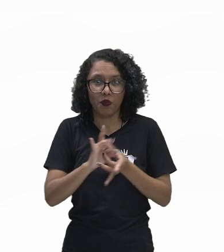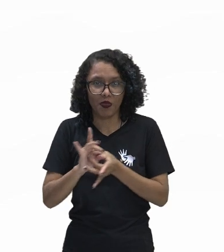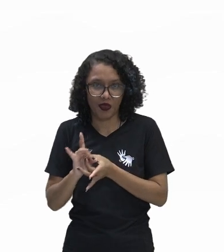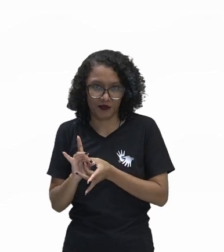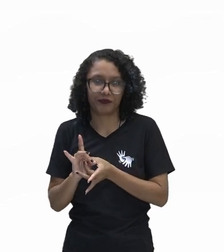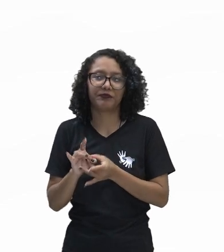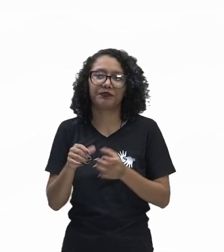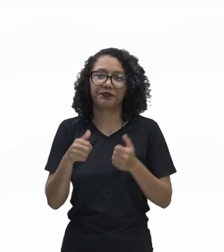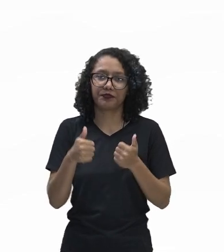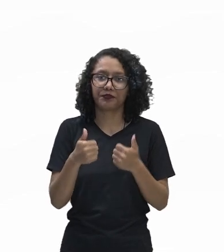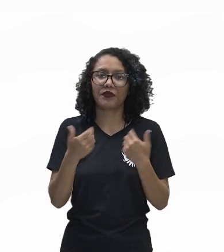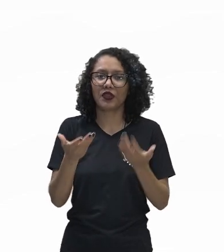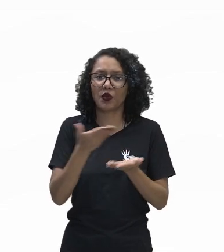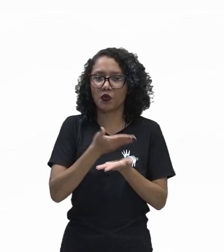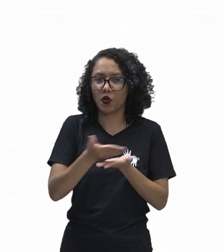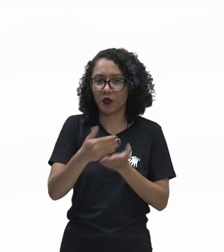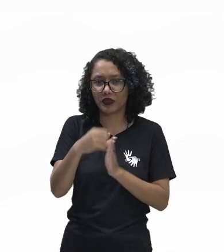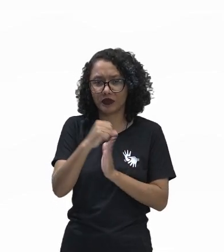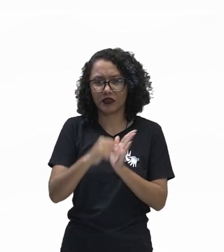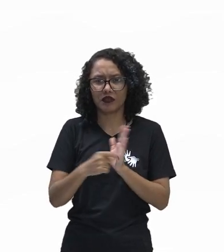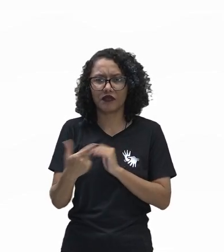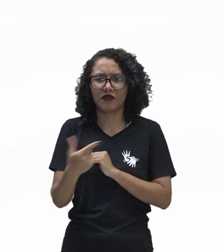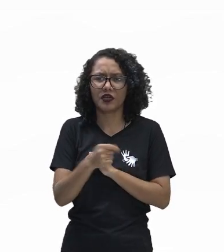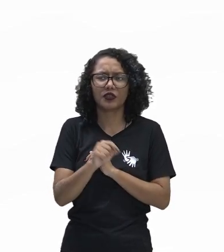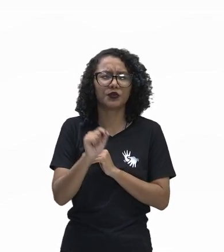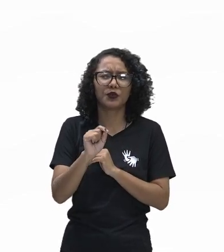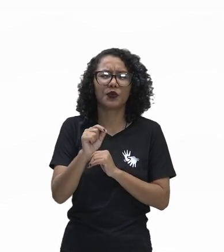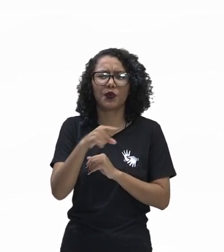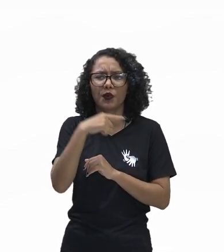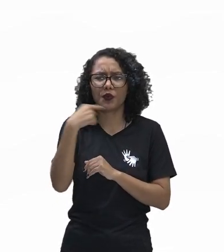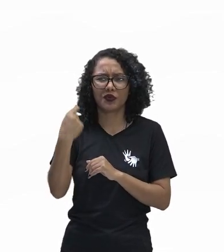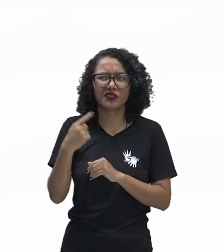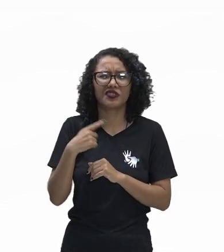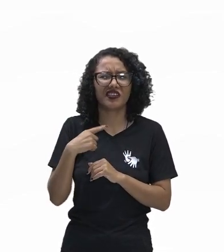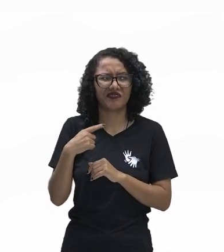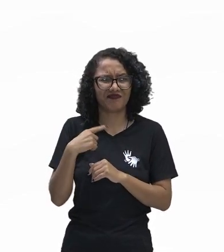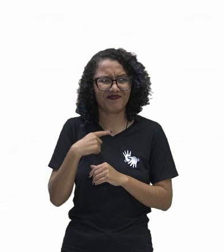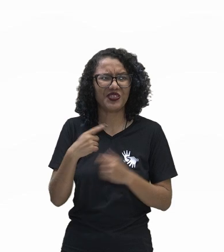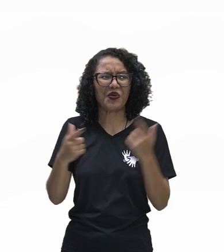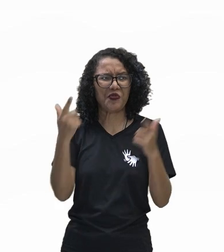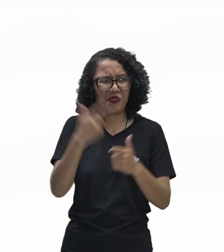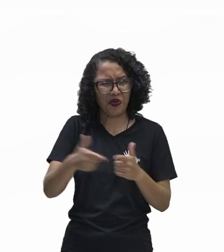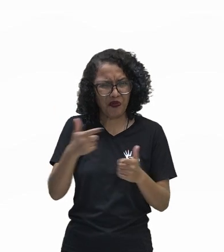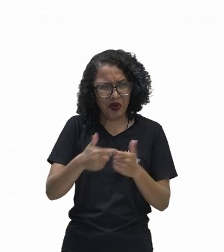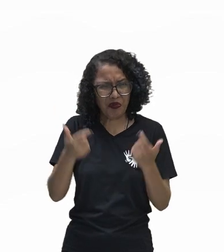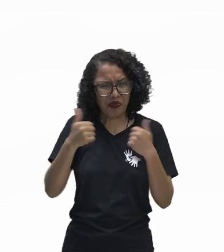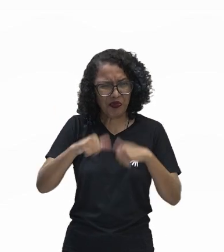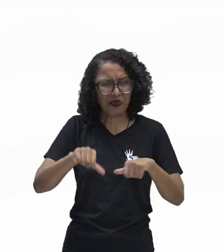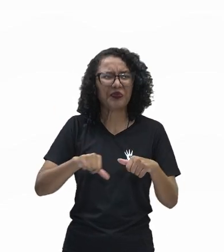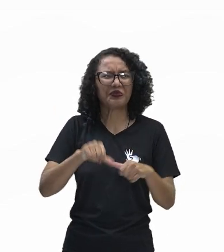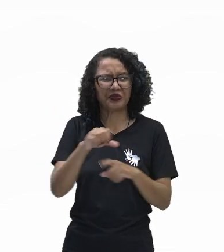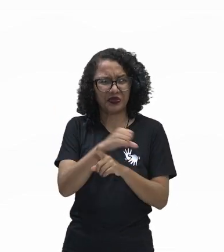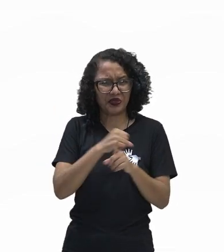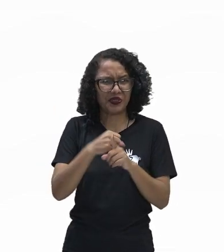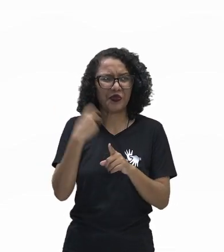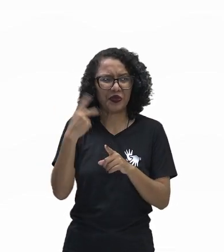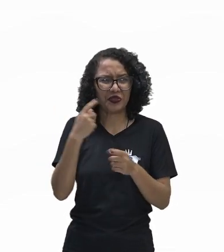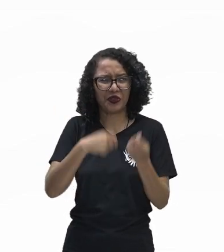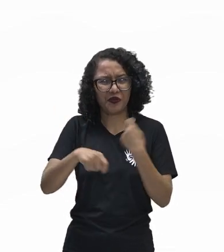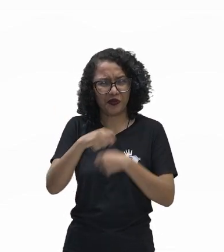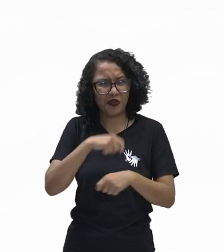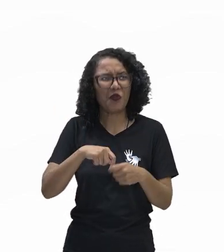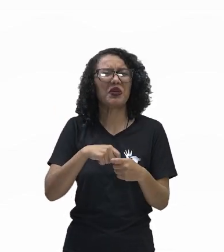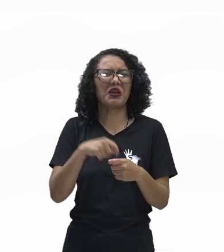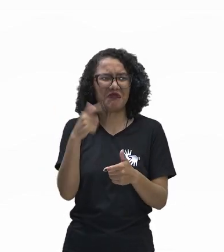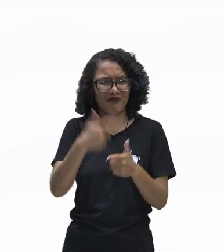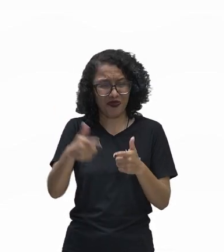No início do século XX, a Rússia enfrentava uma grave crise social, política e econômica.